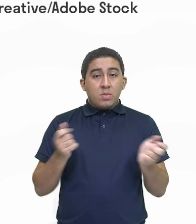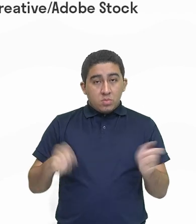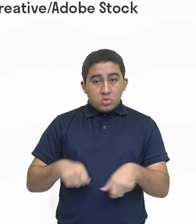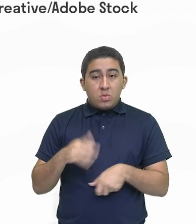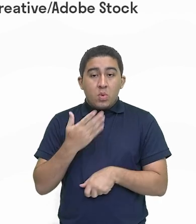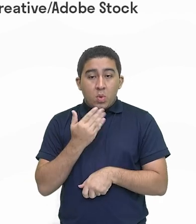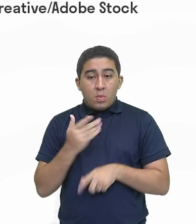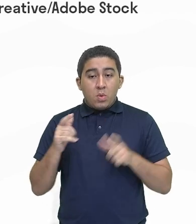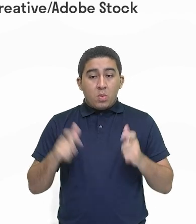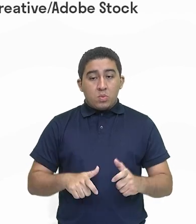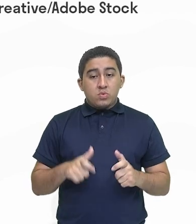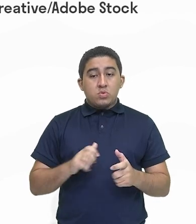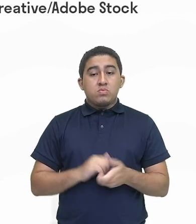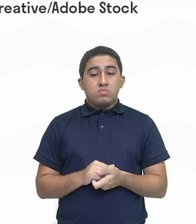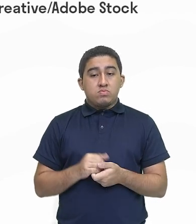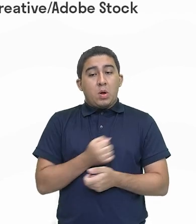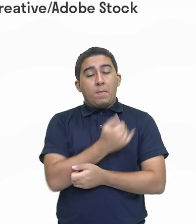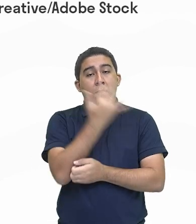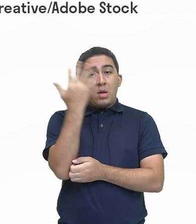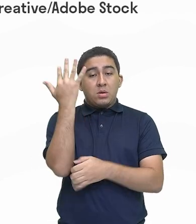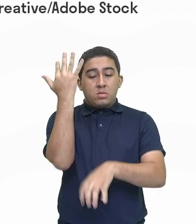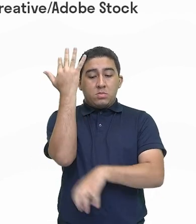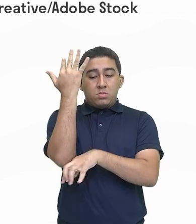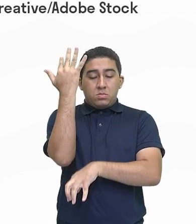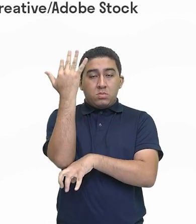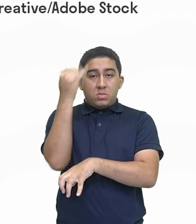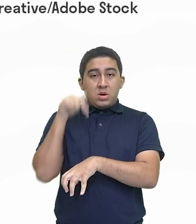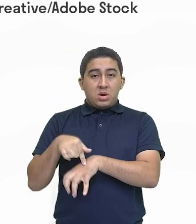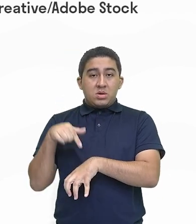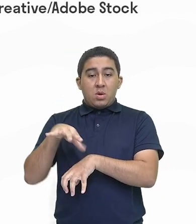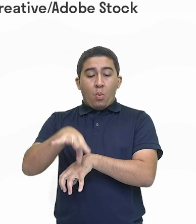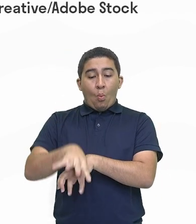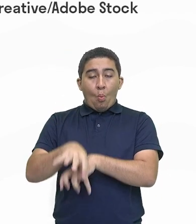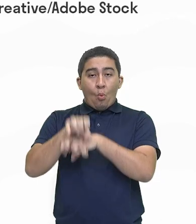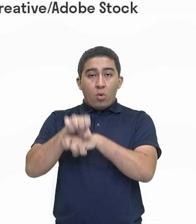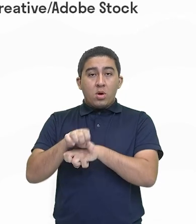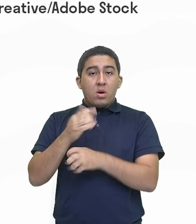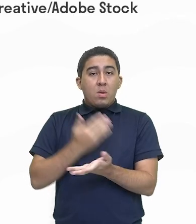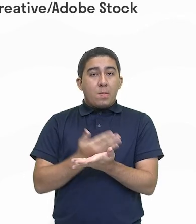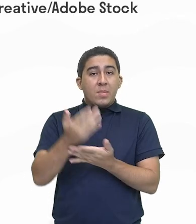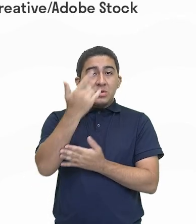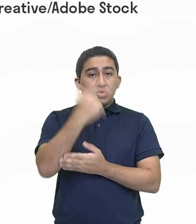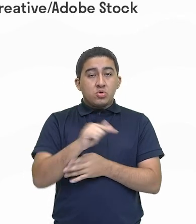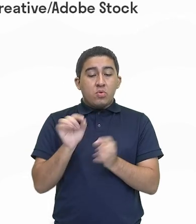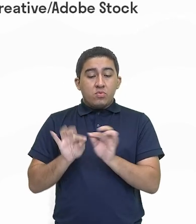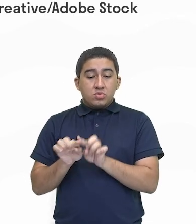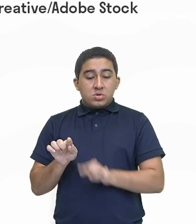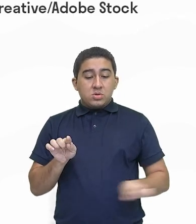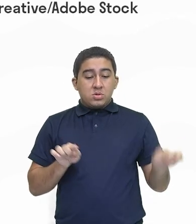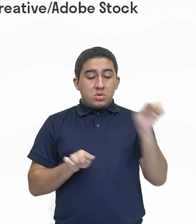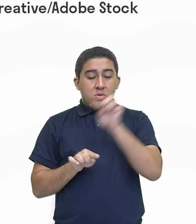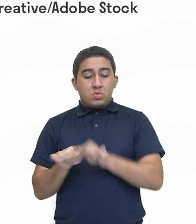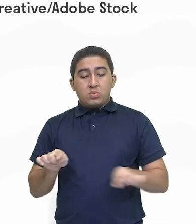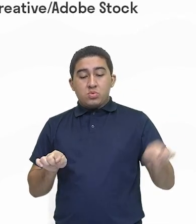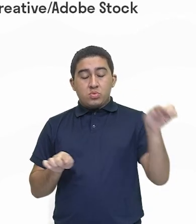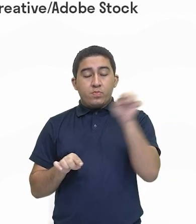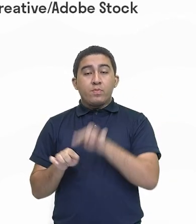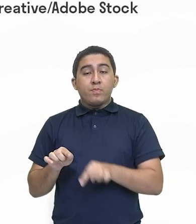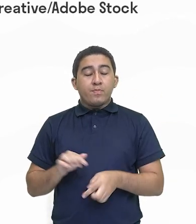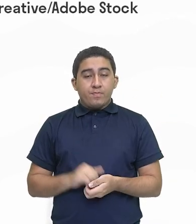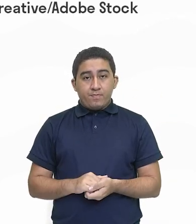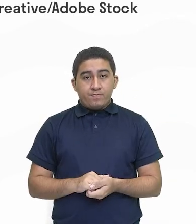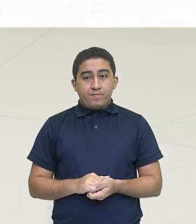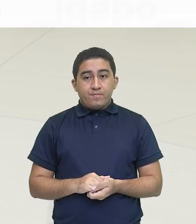aí nas raízes das plantas e assim iniciar de novo esse ciclo de matéria e